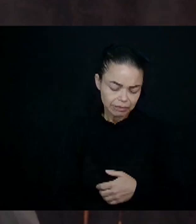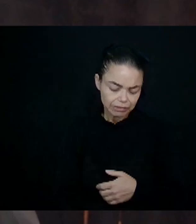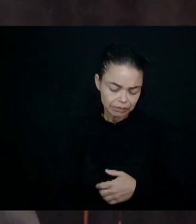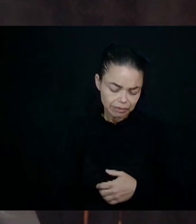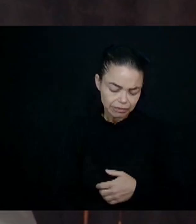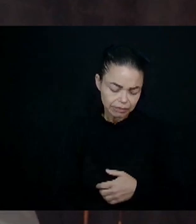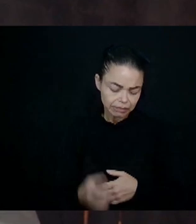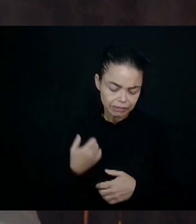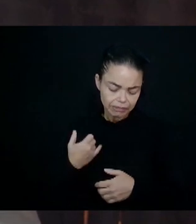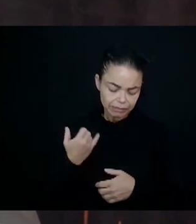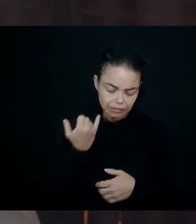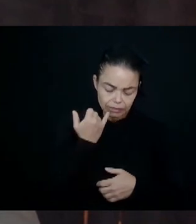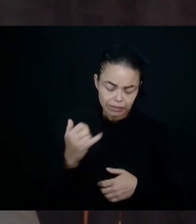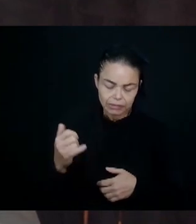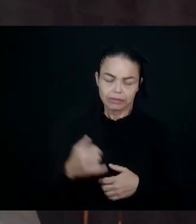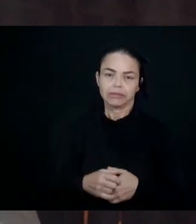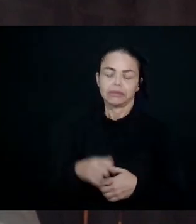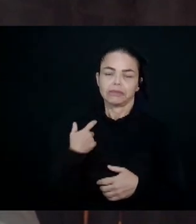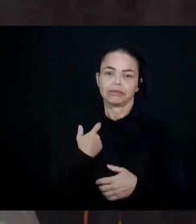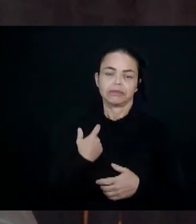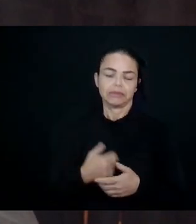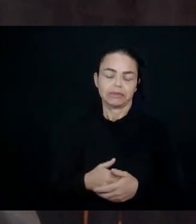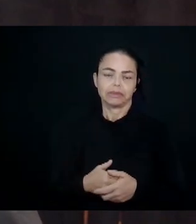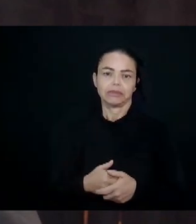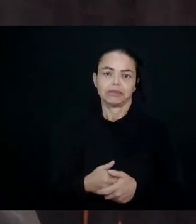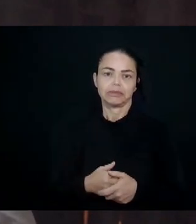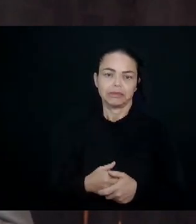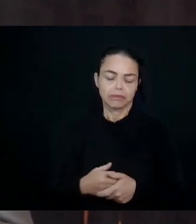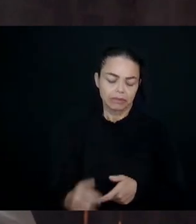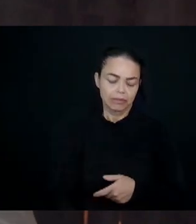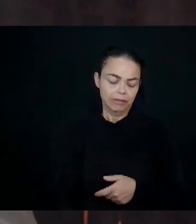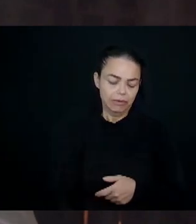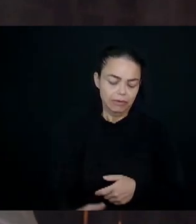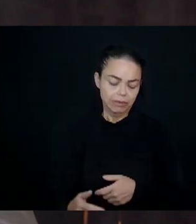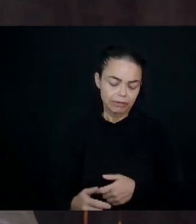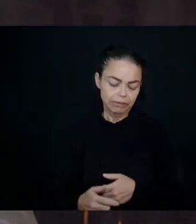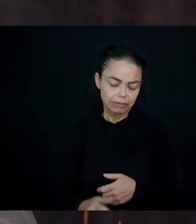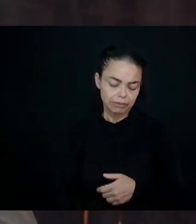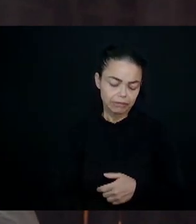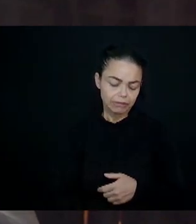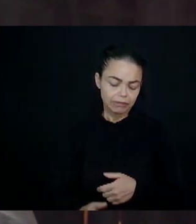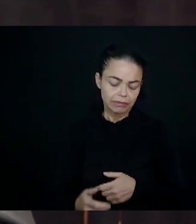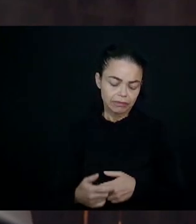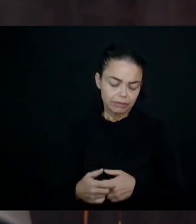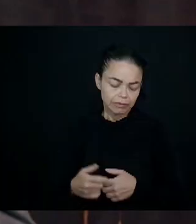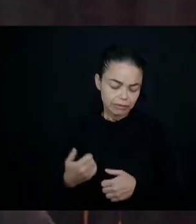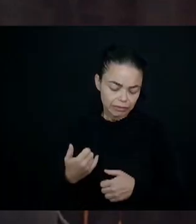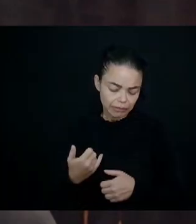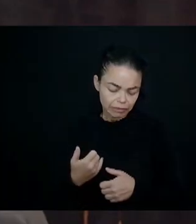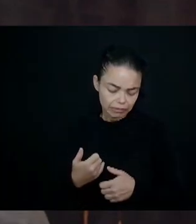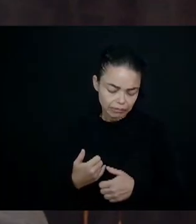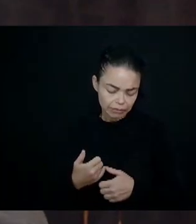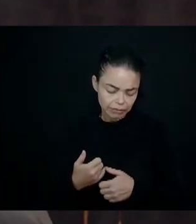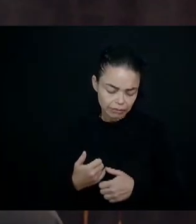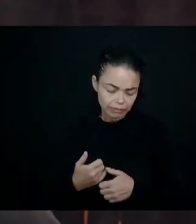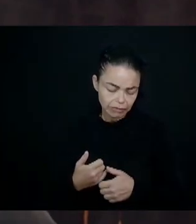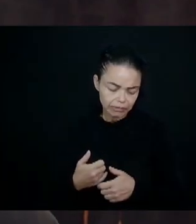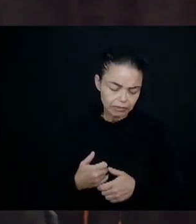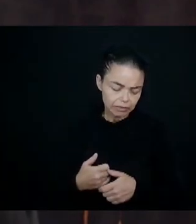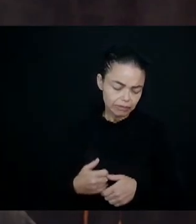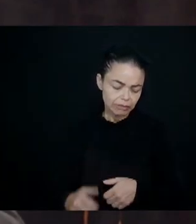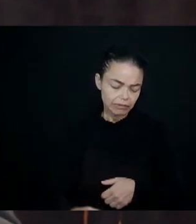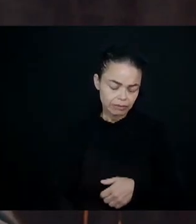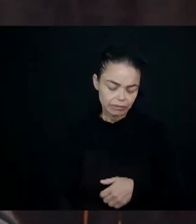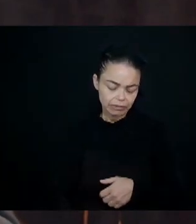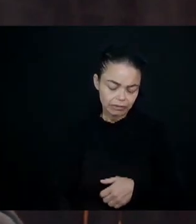frustração, ela acontece em todas as áreas da nossa vida. Então, assim, o que eu oriento aos pais, principalmente? Já conversa de antemão pro filho. Fala, olha, pode ser